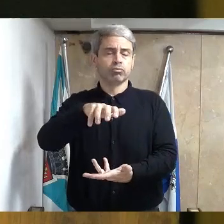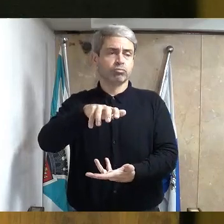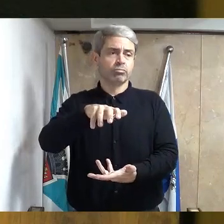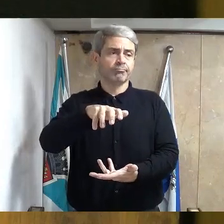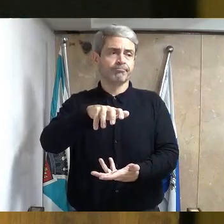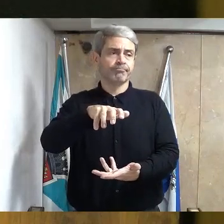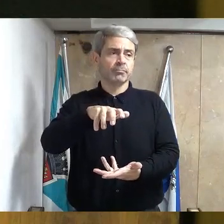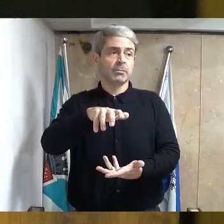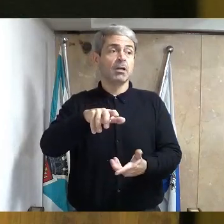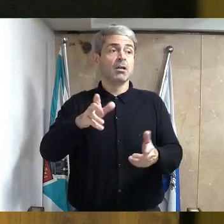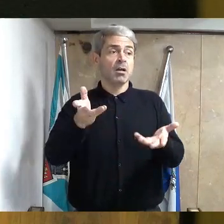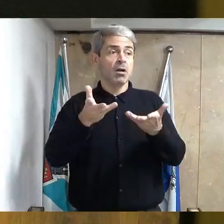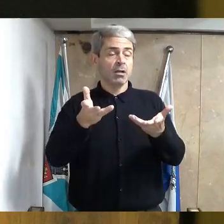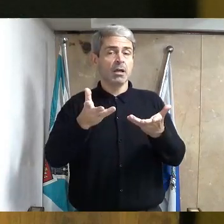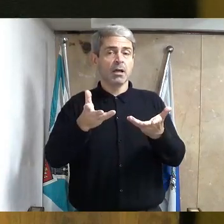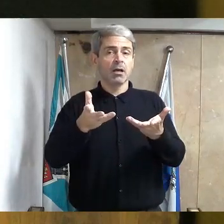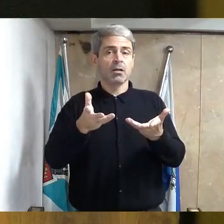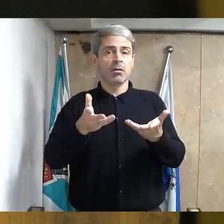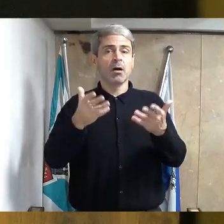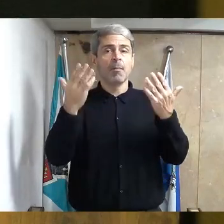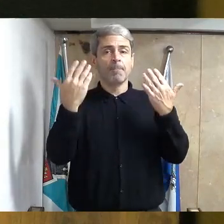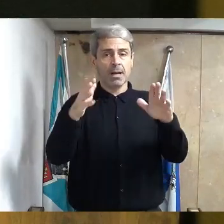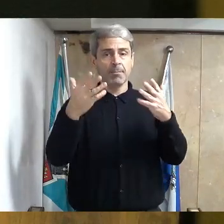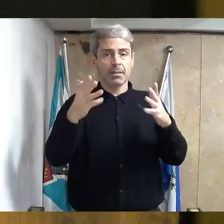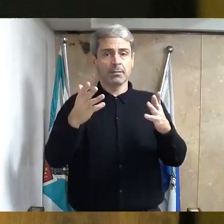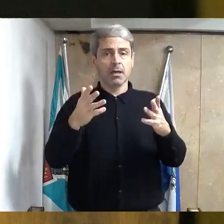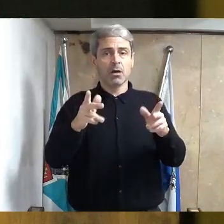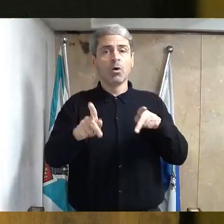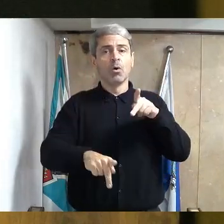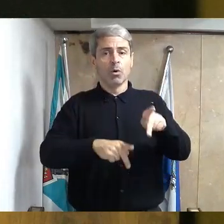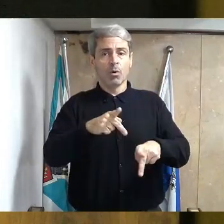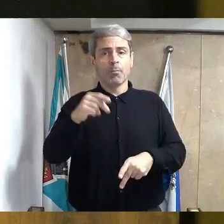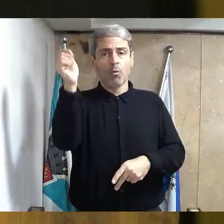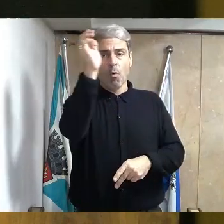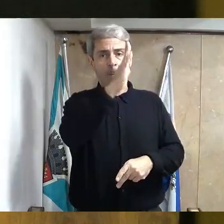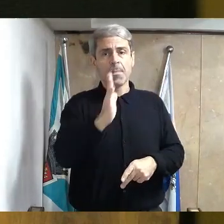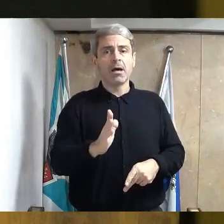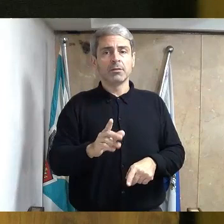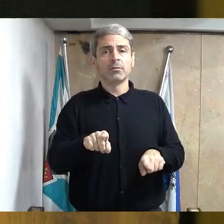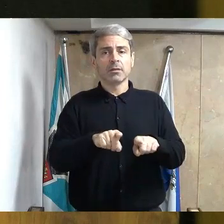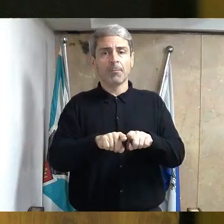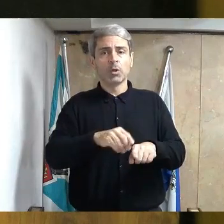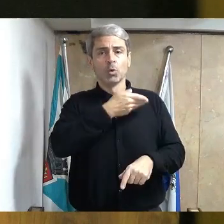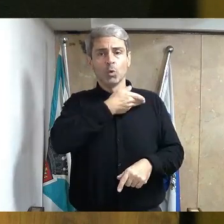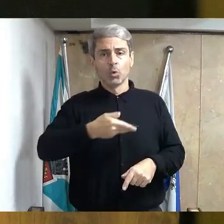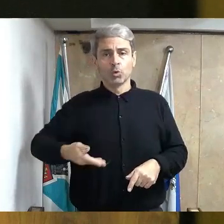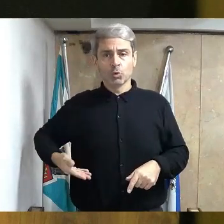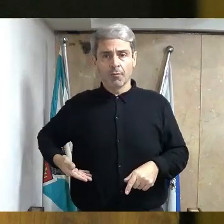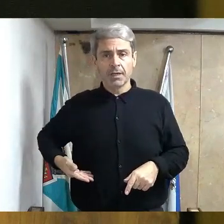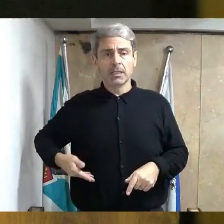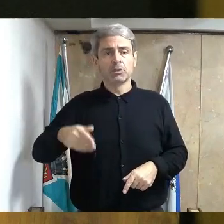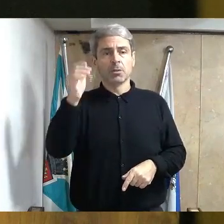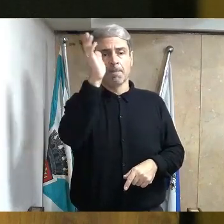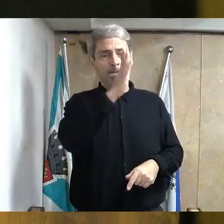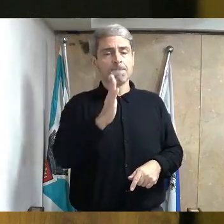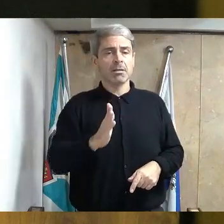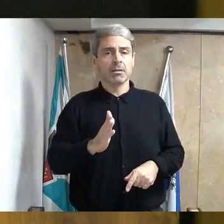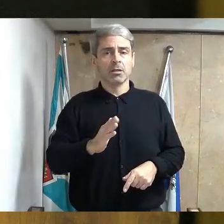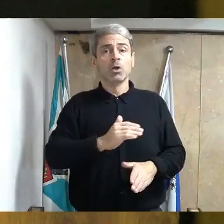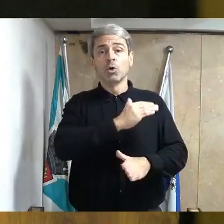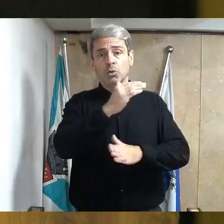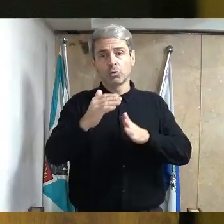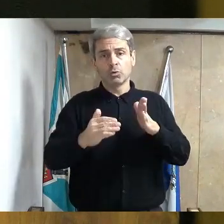Eu quero parabenizar o povo brasileiro, aos governantes brasileiros, a toda